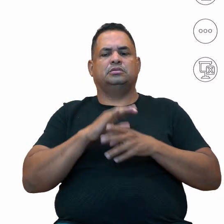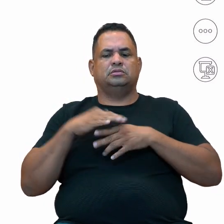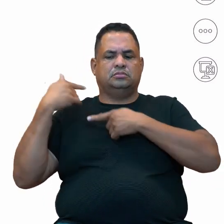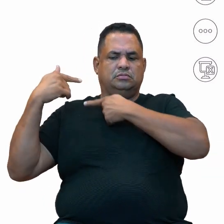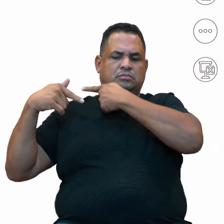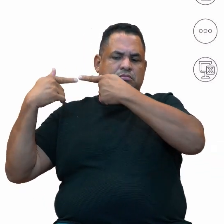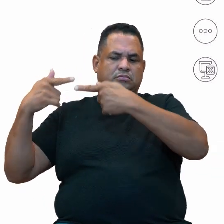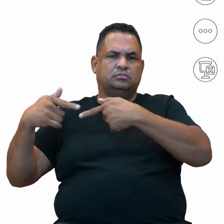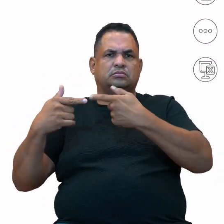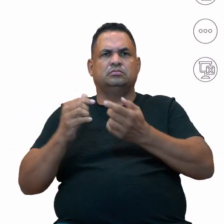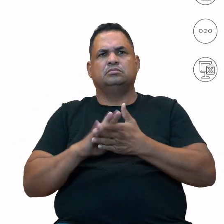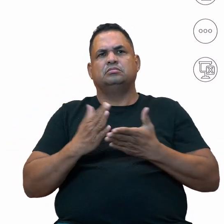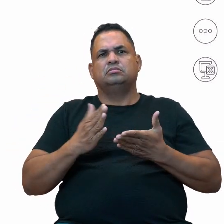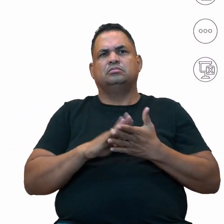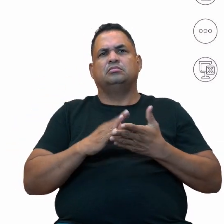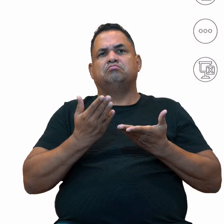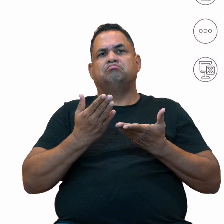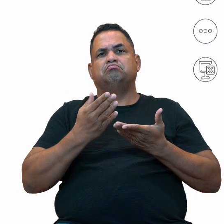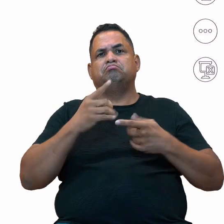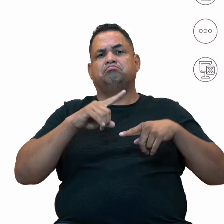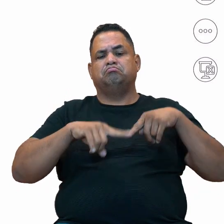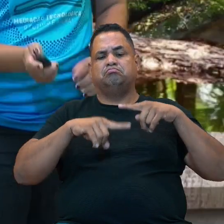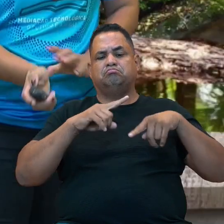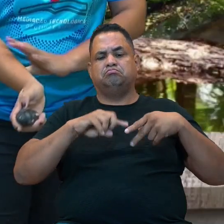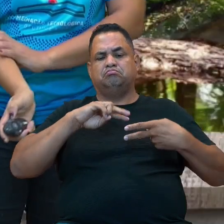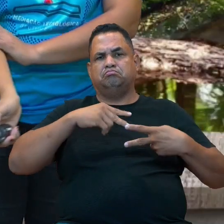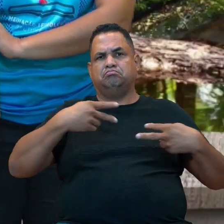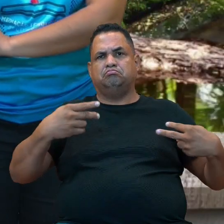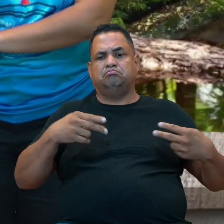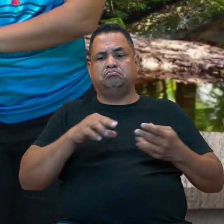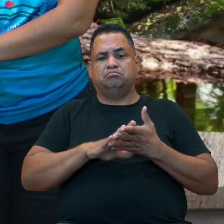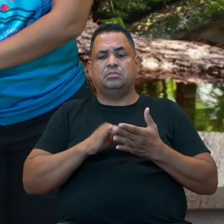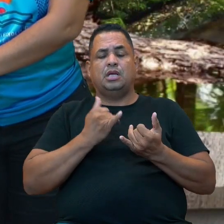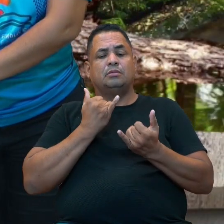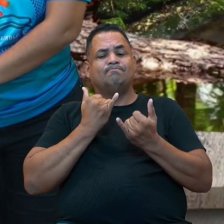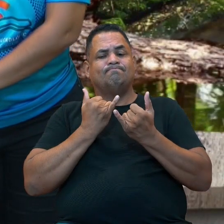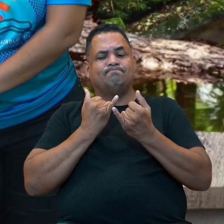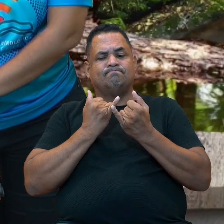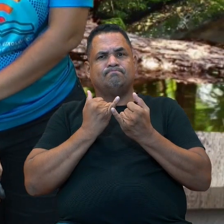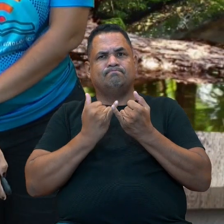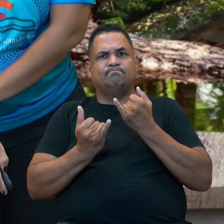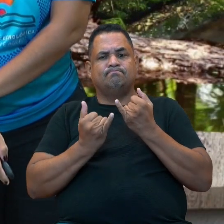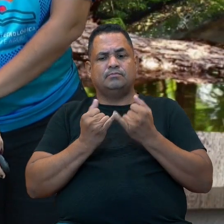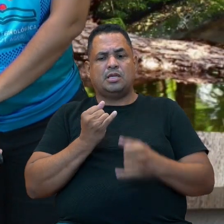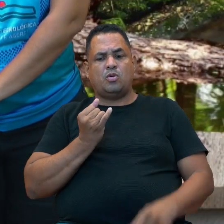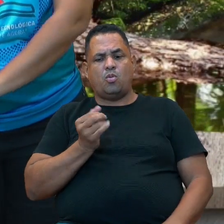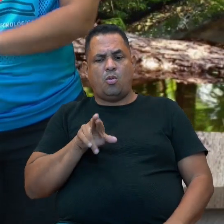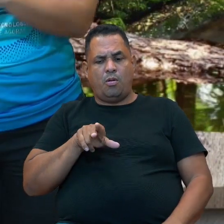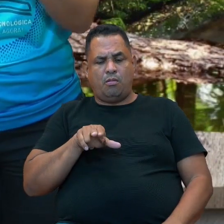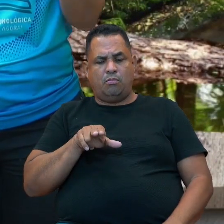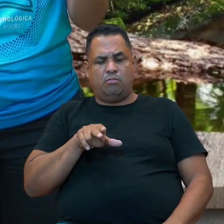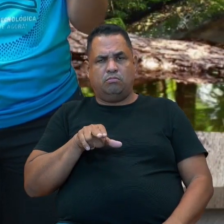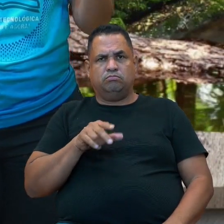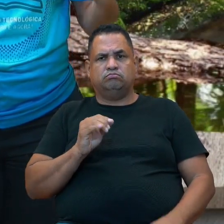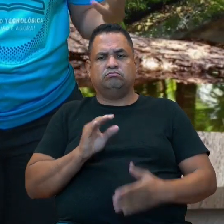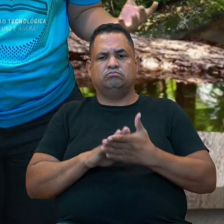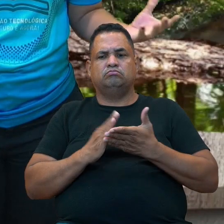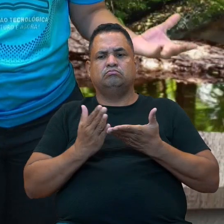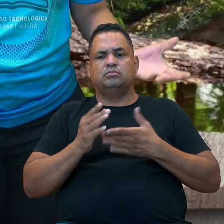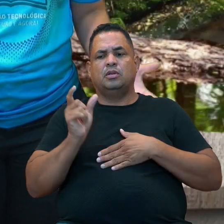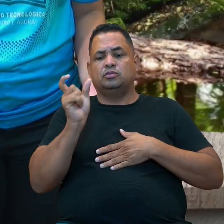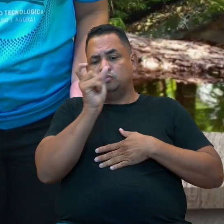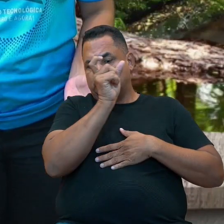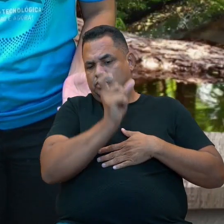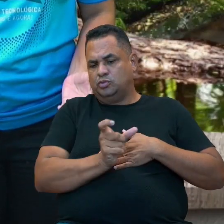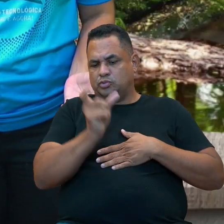genitores. Aí entra aquela situação aqui, ó. É um processo reprodutivo que um grupo de seres vivos vai